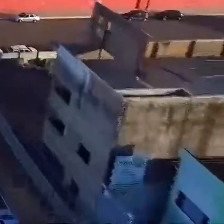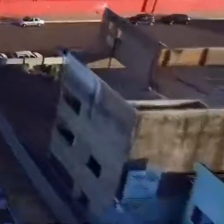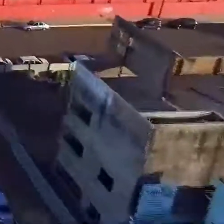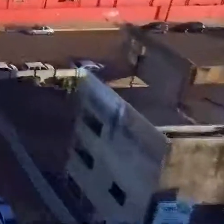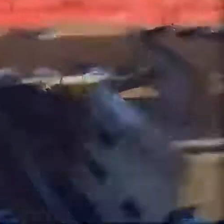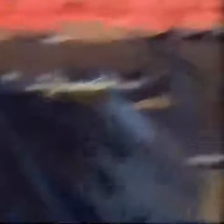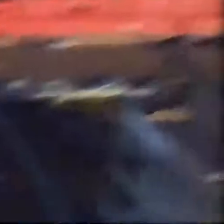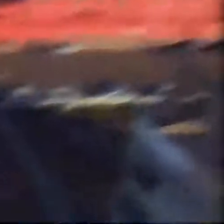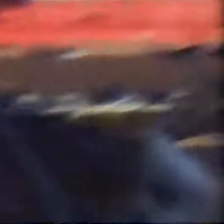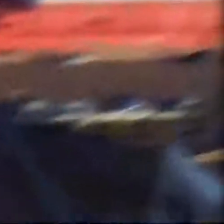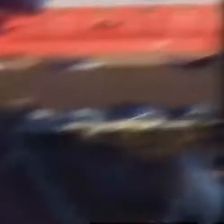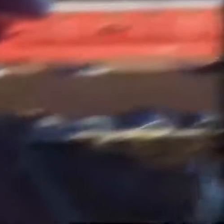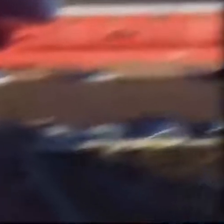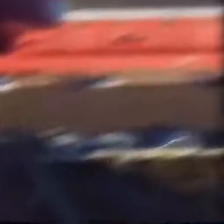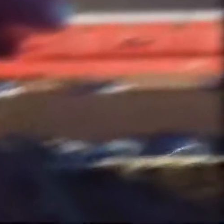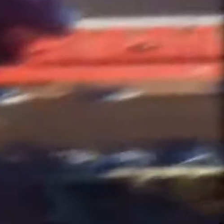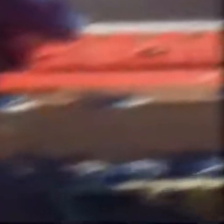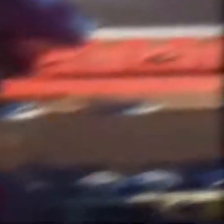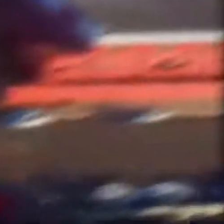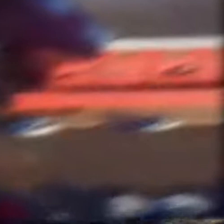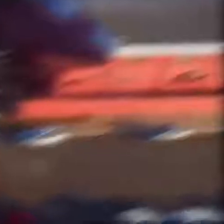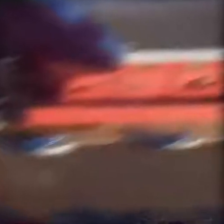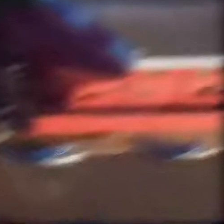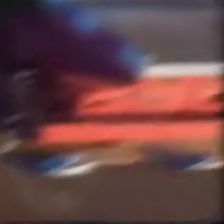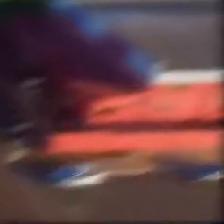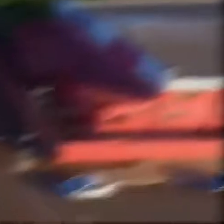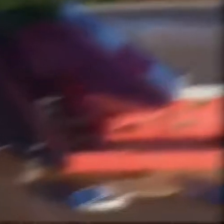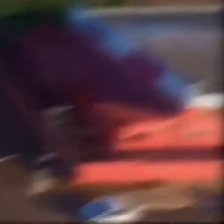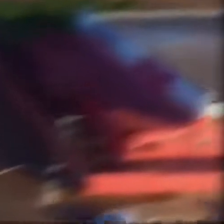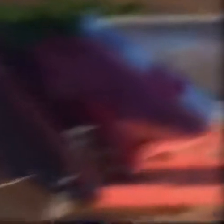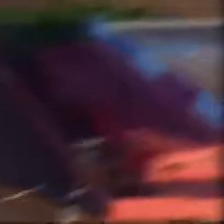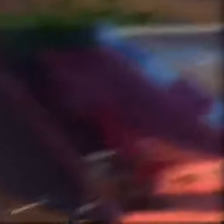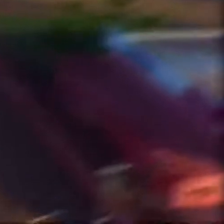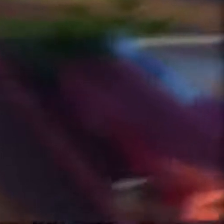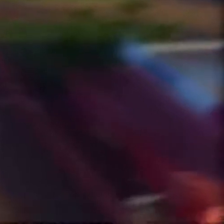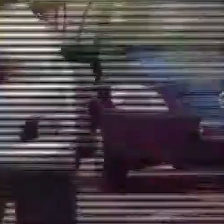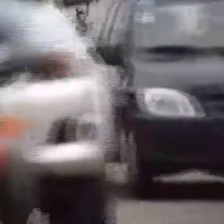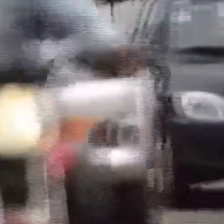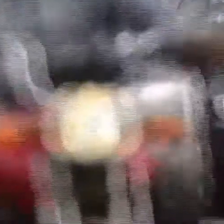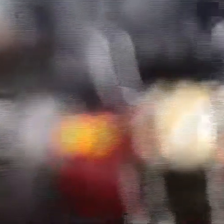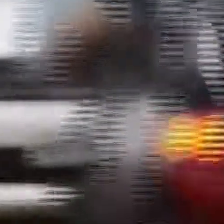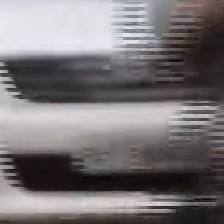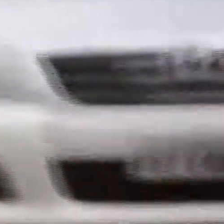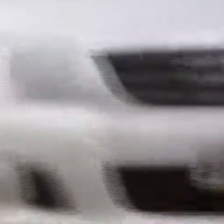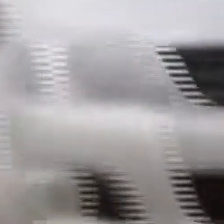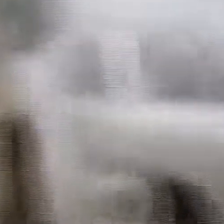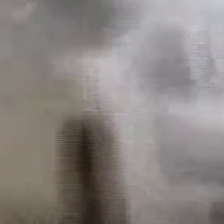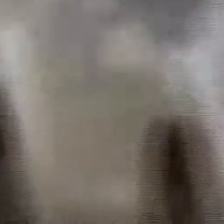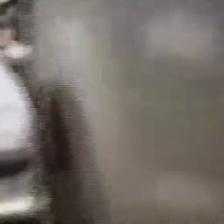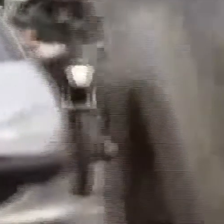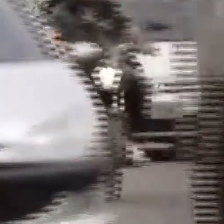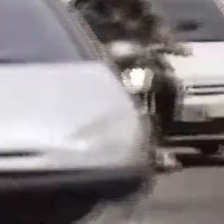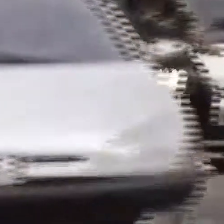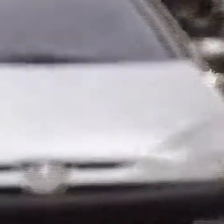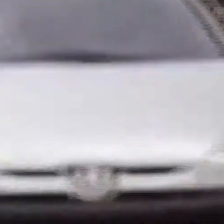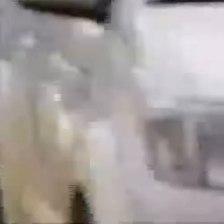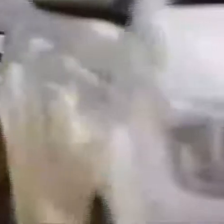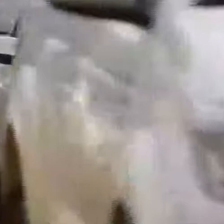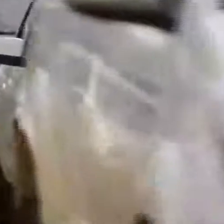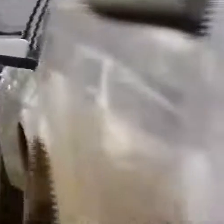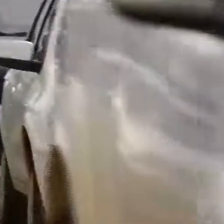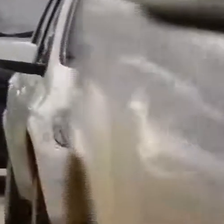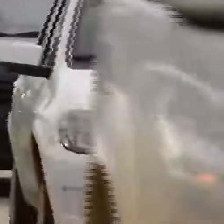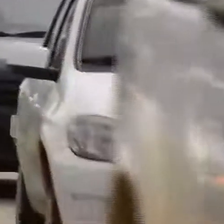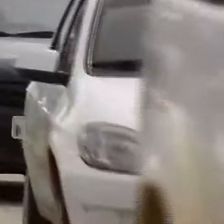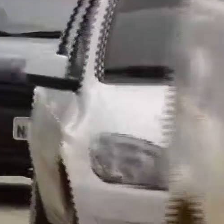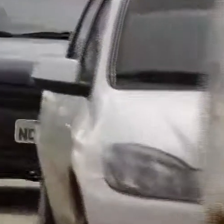grave, os dados também mostram que de 2011 a 2017, a frequência de adultos que admitem